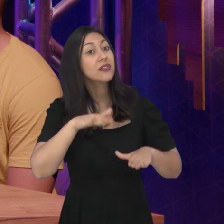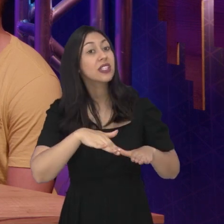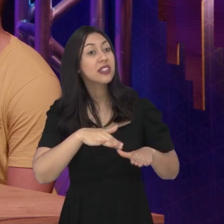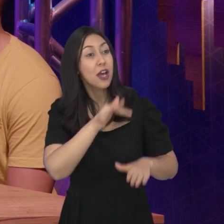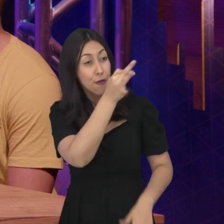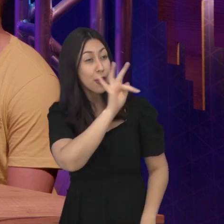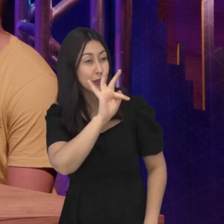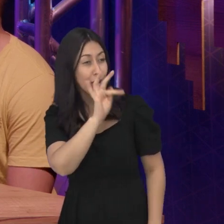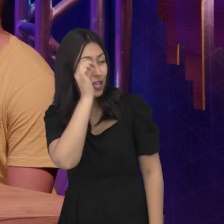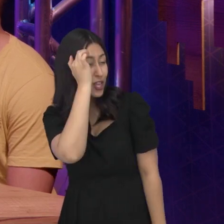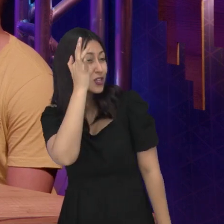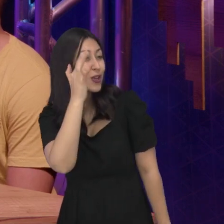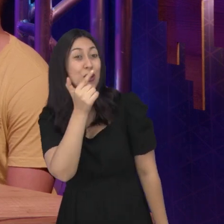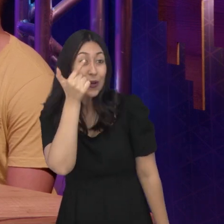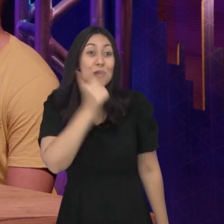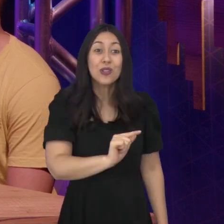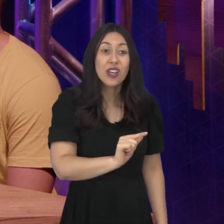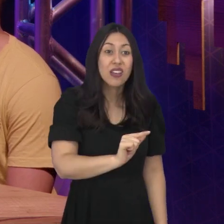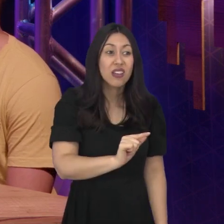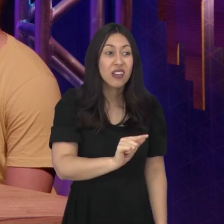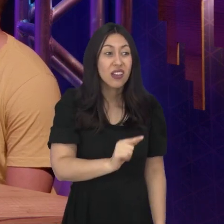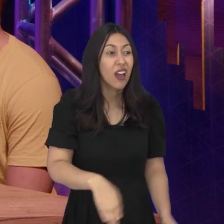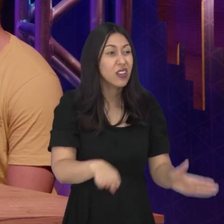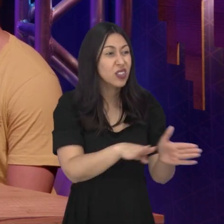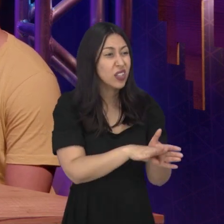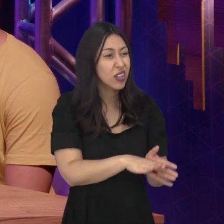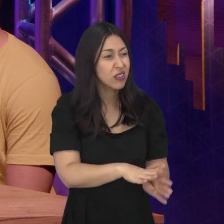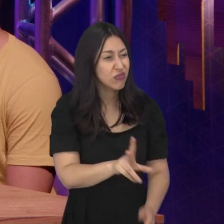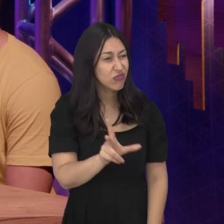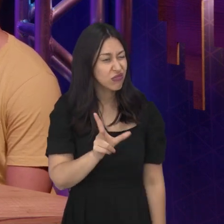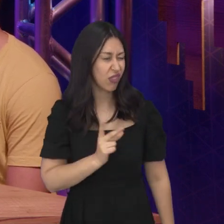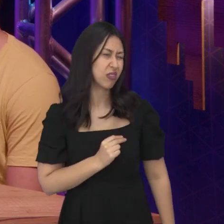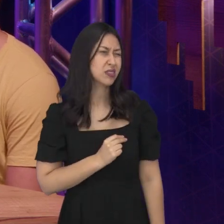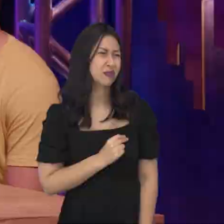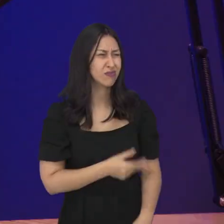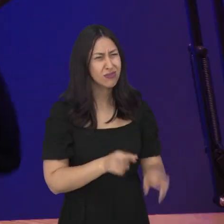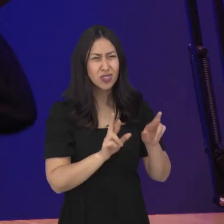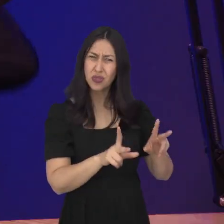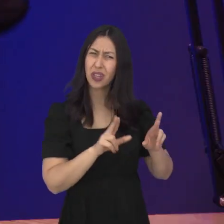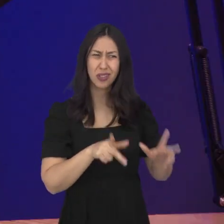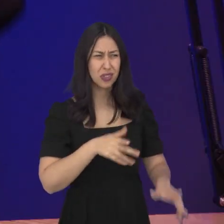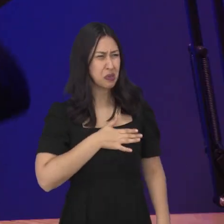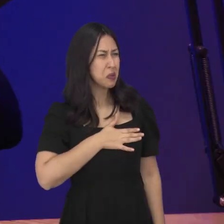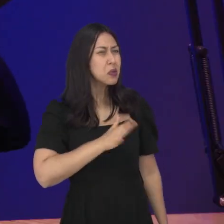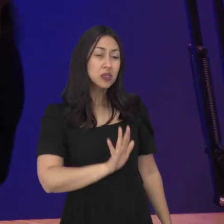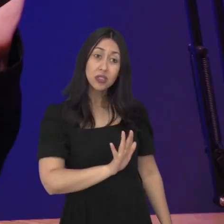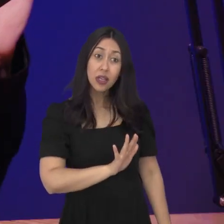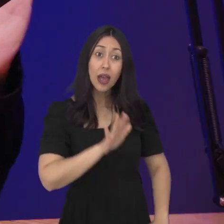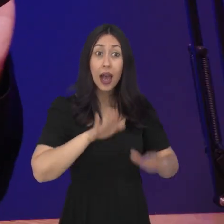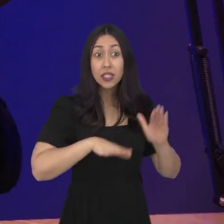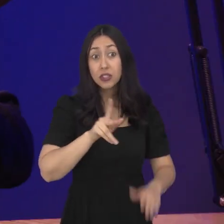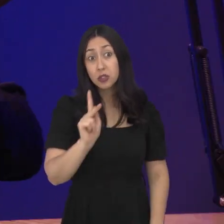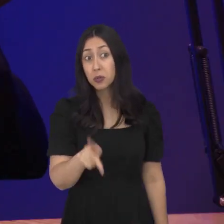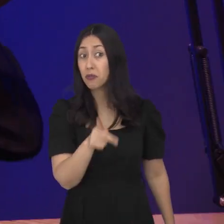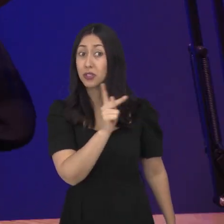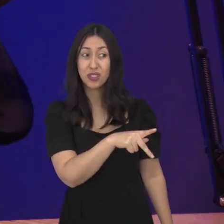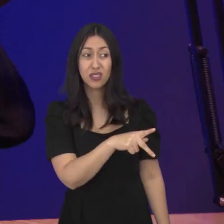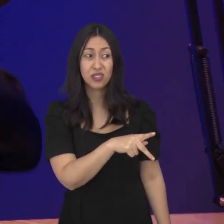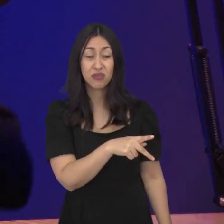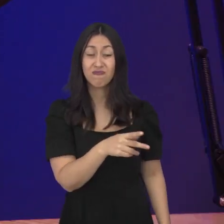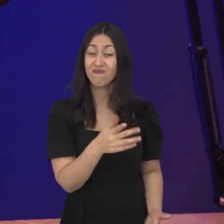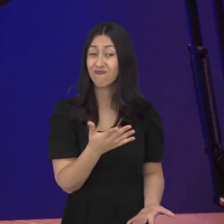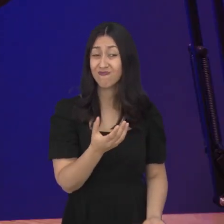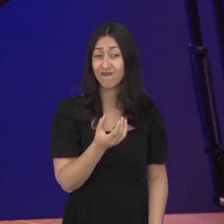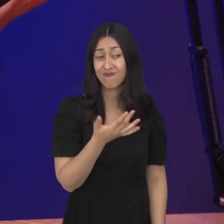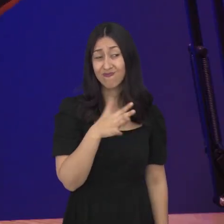quer, e daí quando você chega lá, você descobre que não é nada daquilo que você tinha pensado. Às vezes não tem aula direito, às vezes os professores não são,